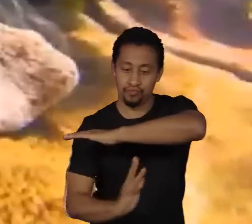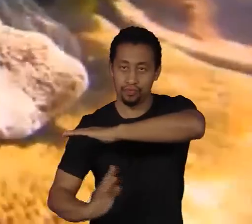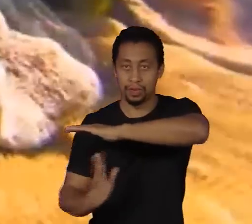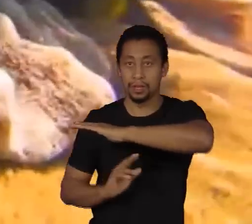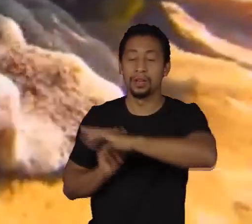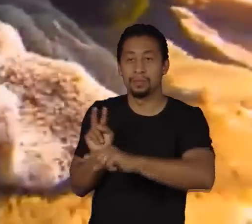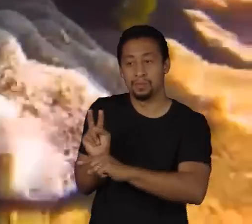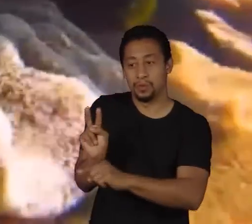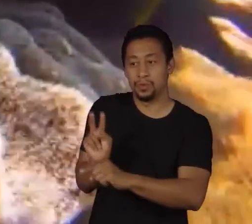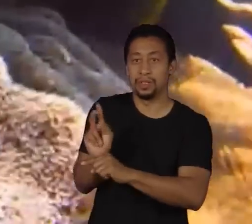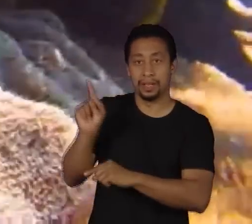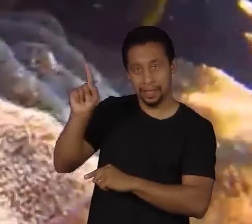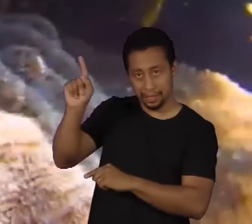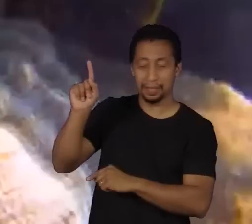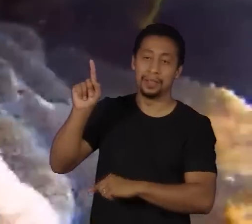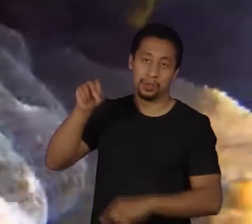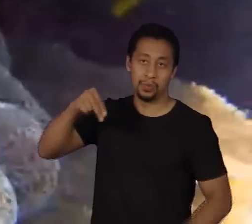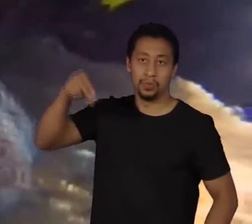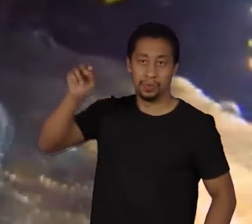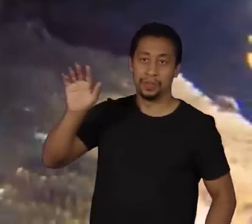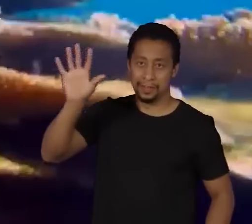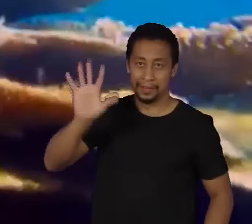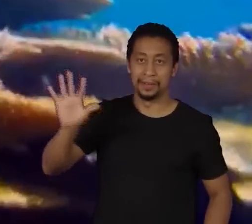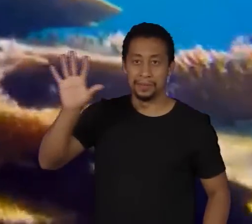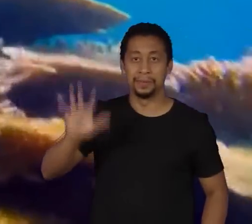para a proteção da vida marinha.